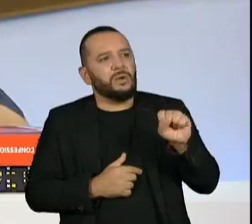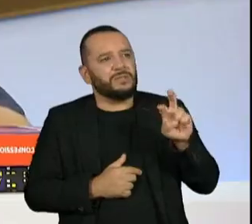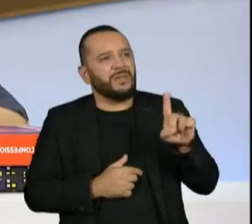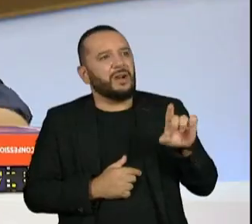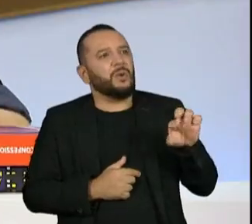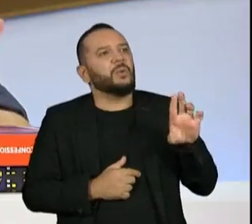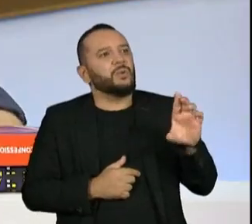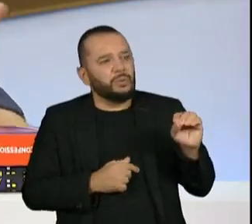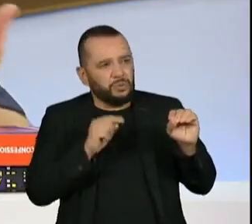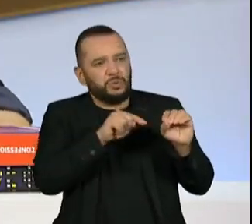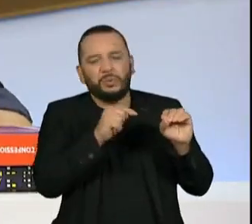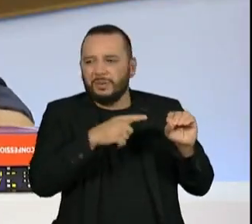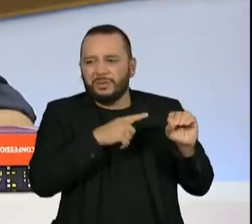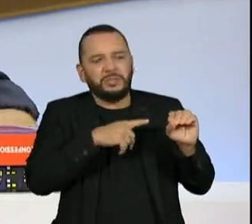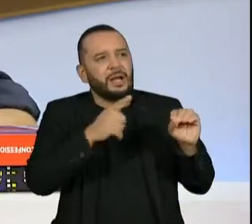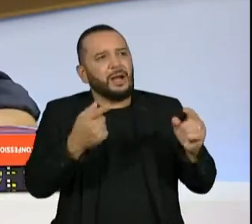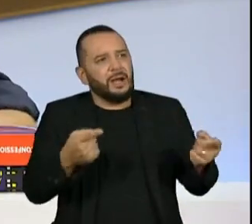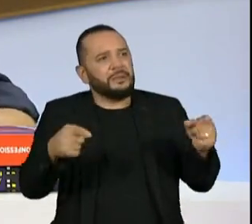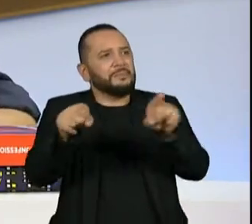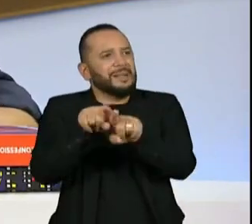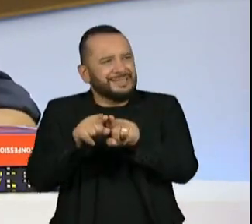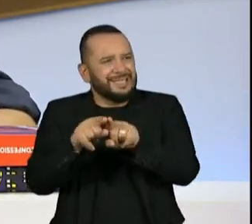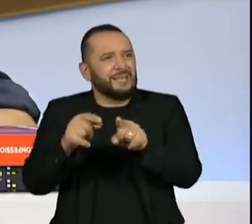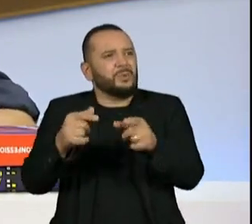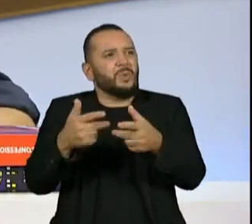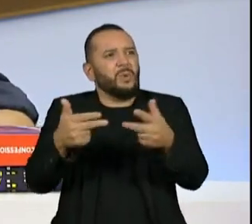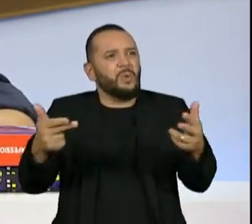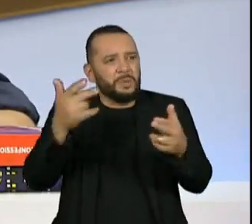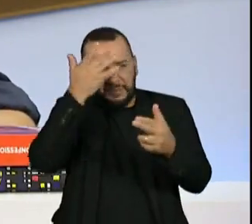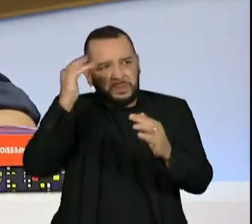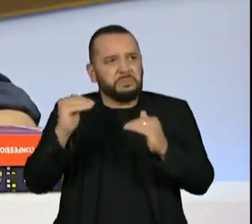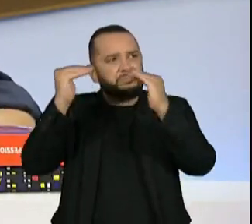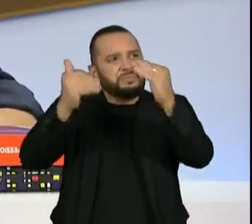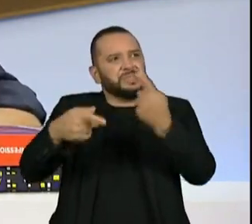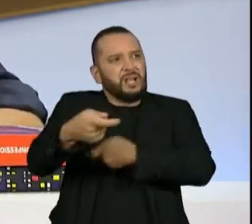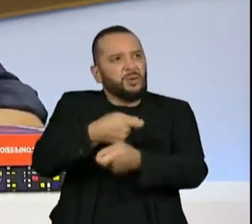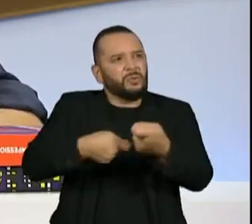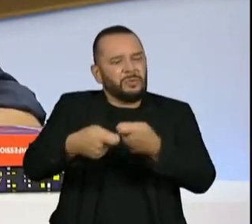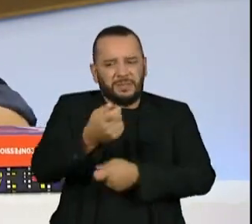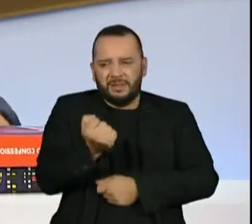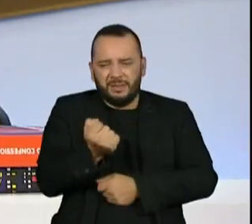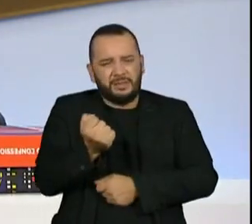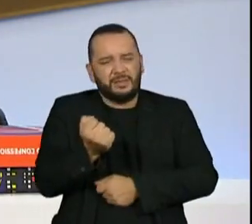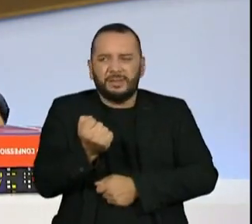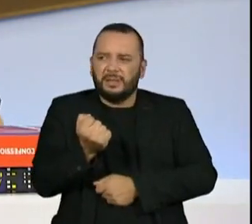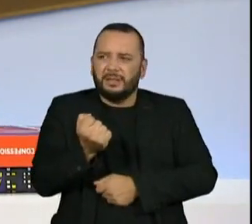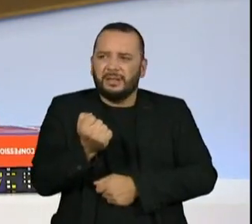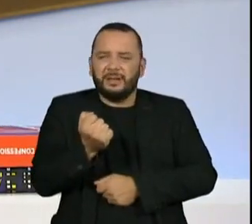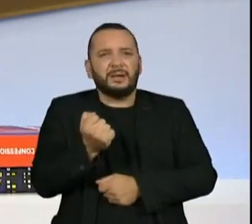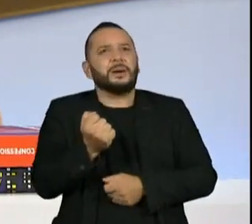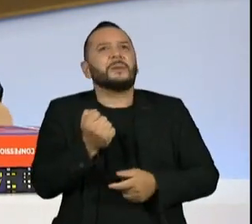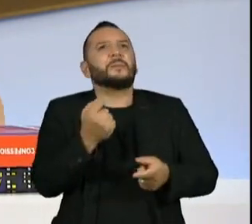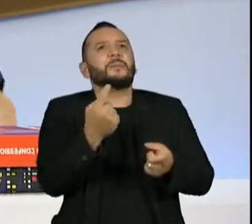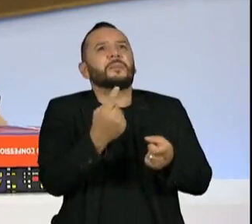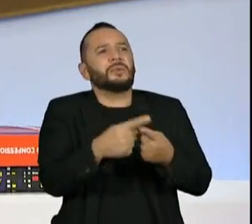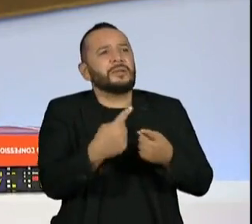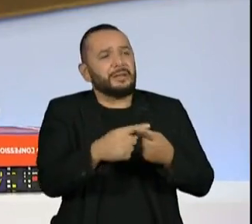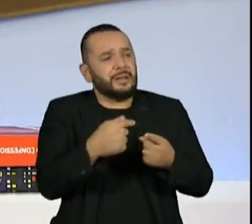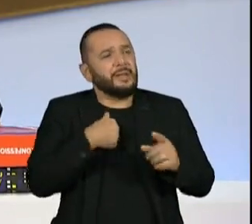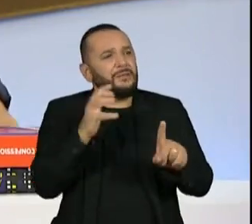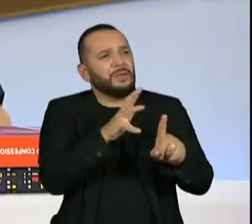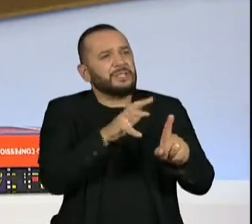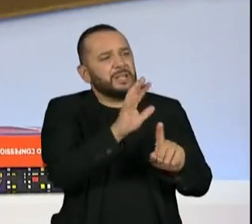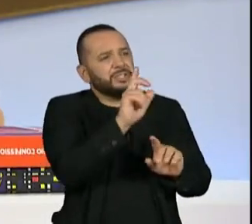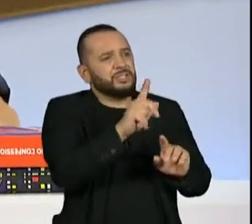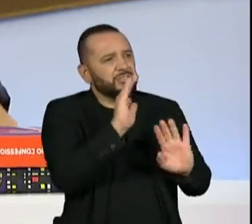eventuais oligarquias econômicas, o que isso contraria a sua obra estética? O Lima